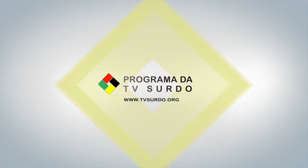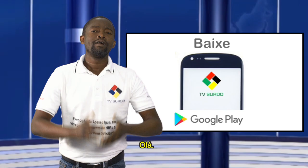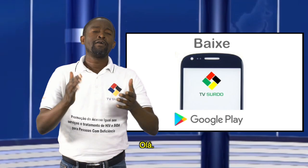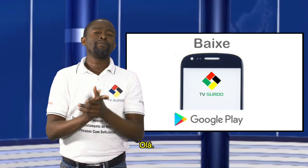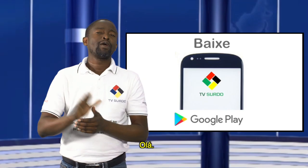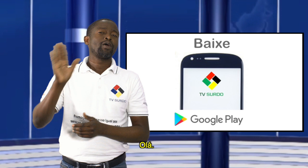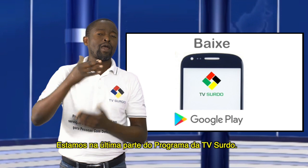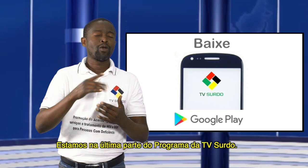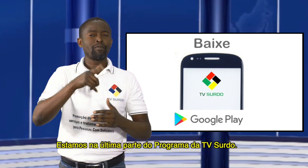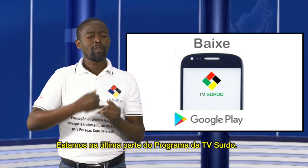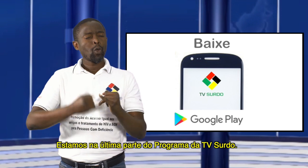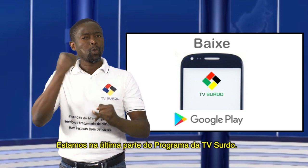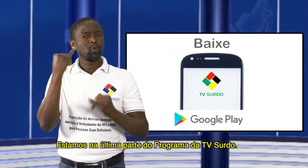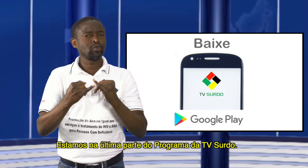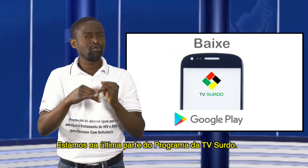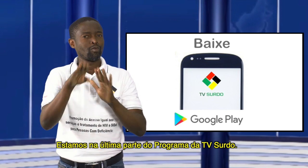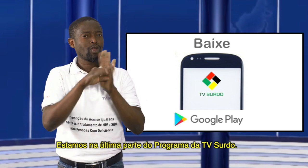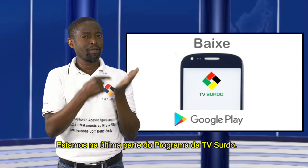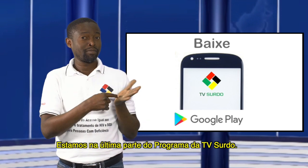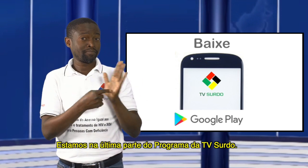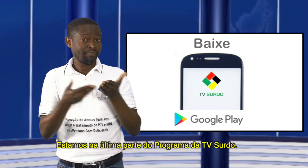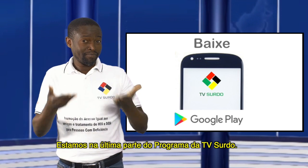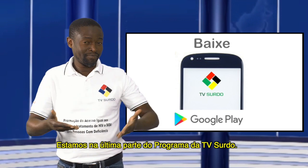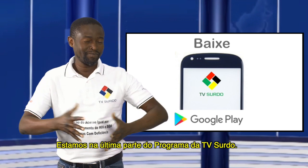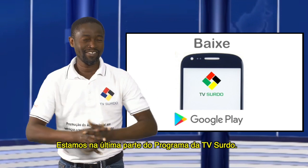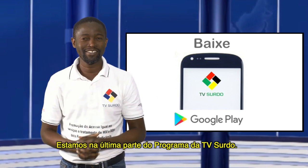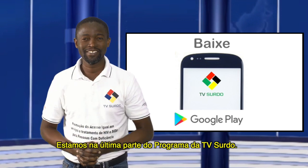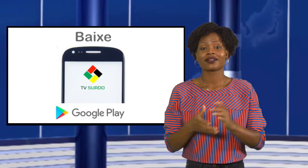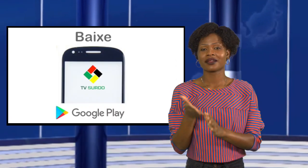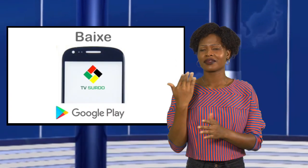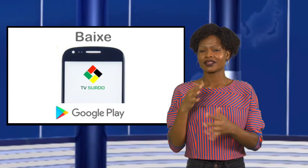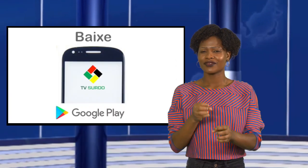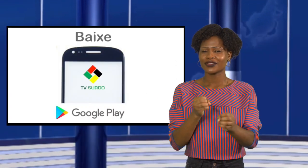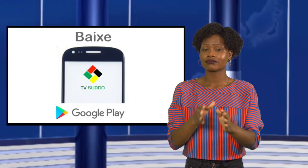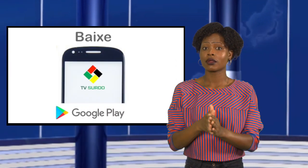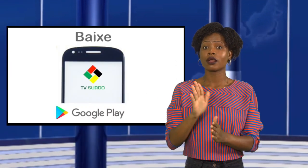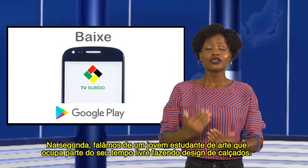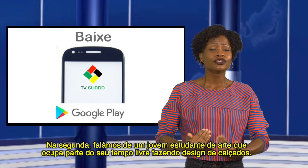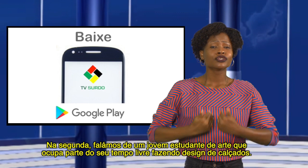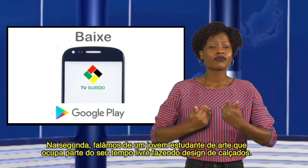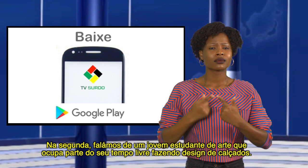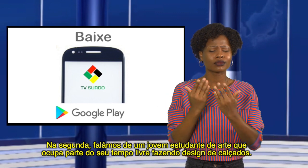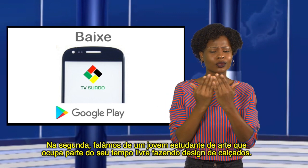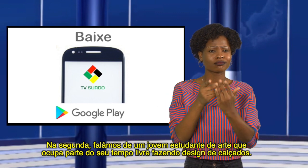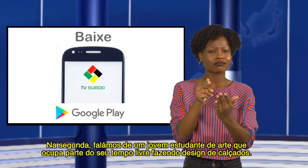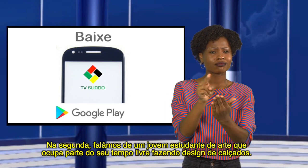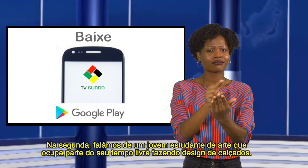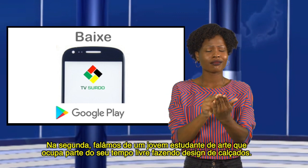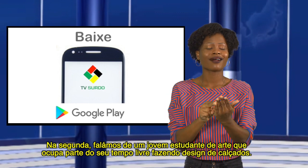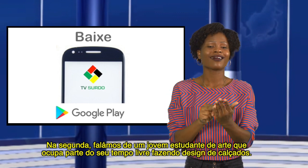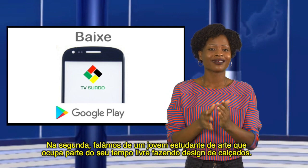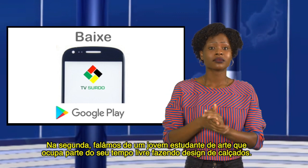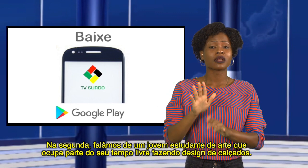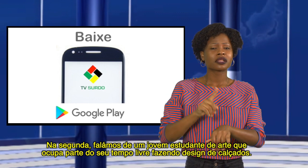Olá! Estamos na última parte do programa da TV Surdo. Na segunda, falamos de um jovem